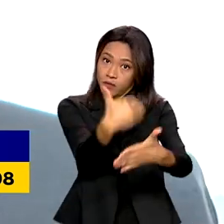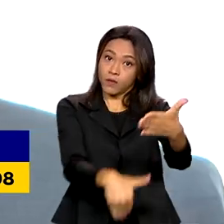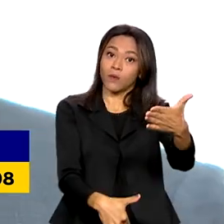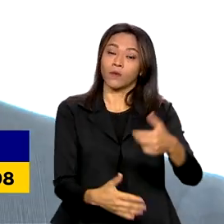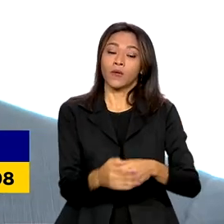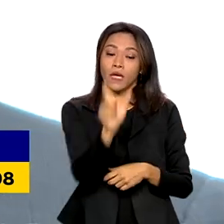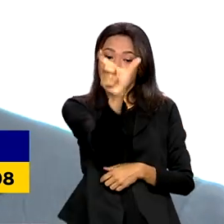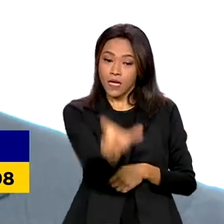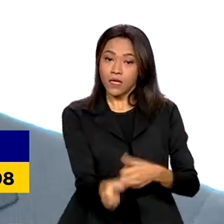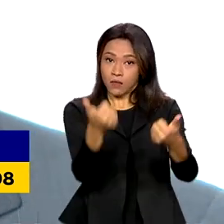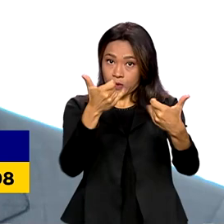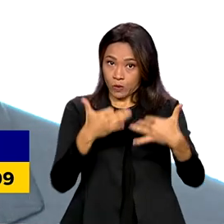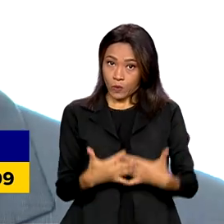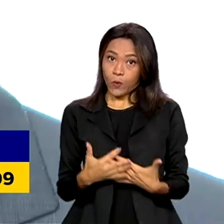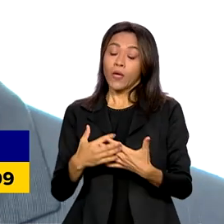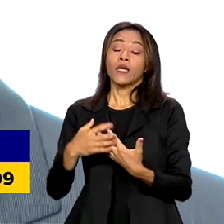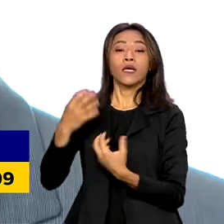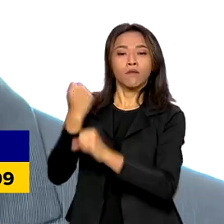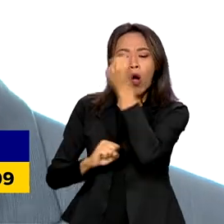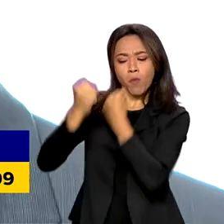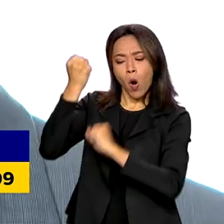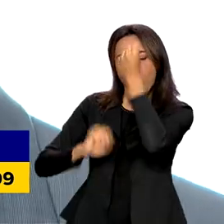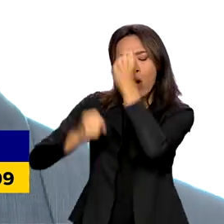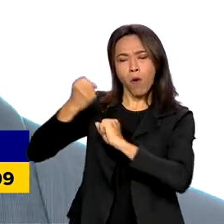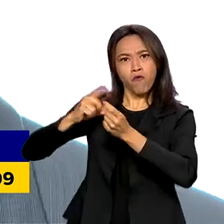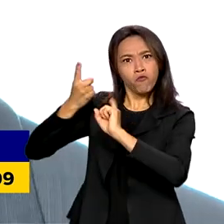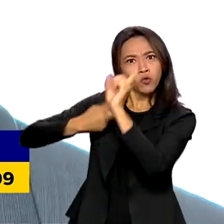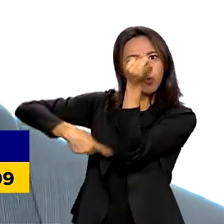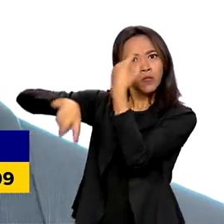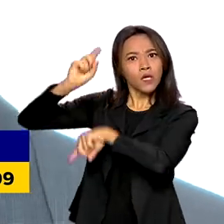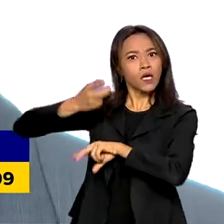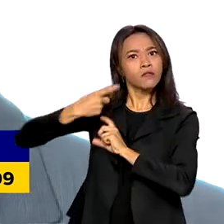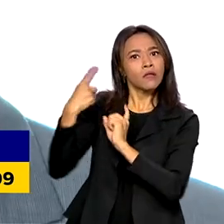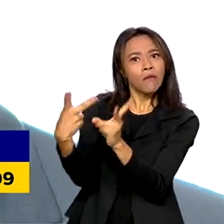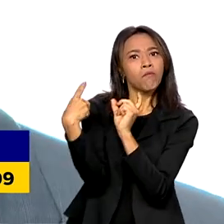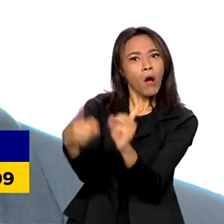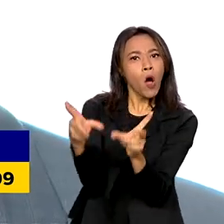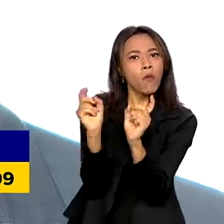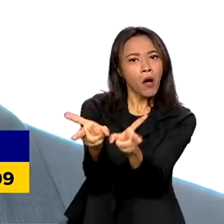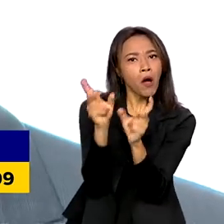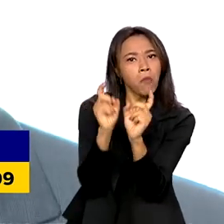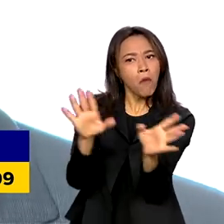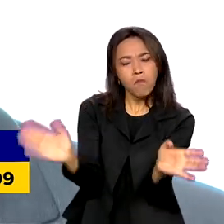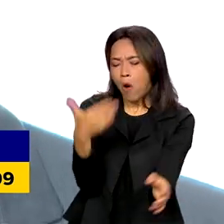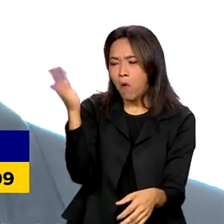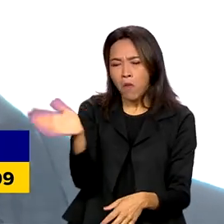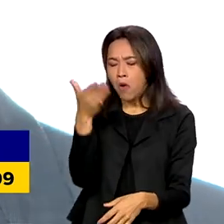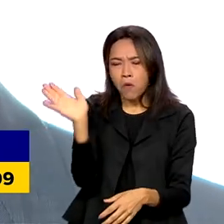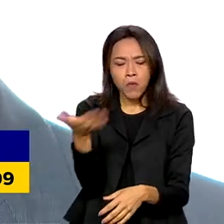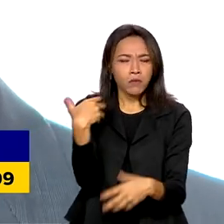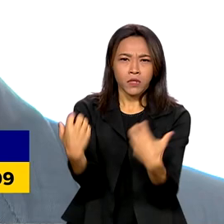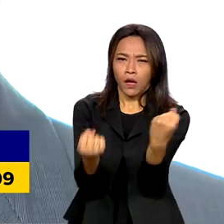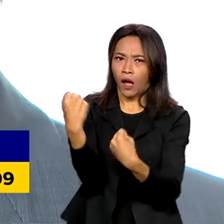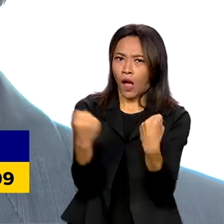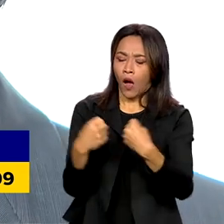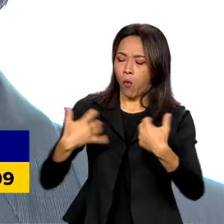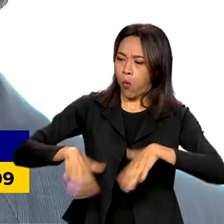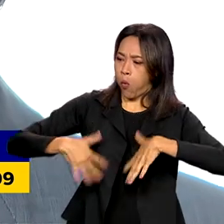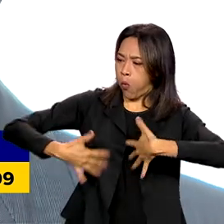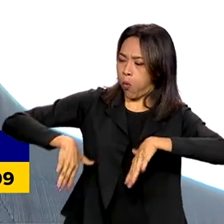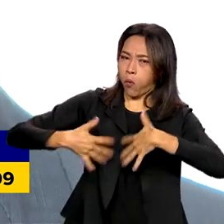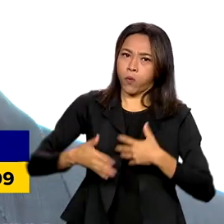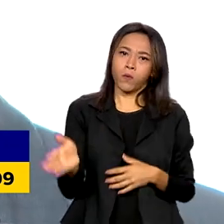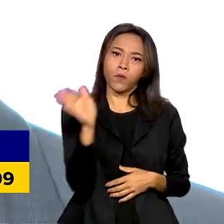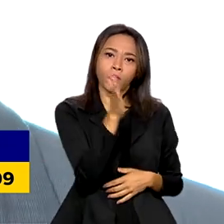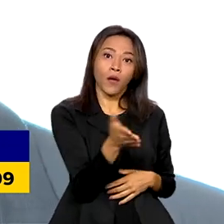indústria, tivemos um sucesso na venda dos carros leves, a demanda foi muito grande e no caso